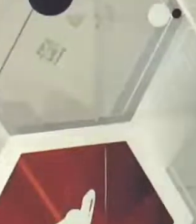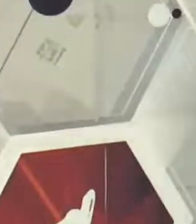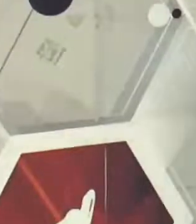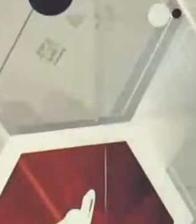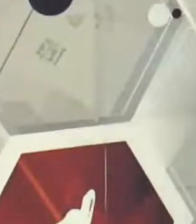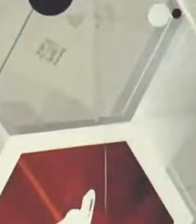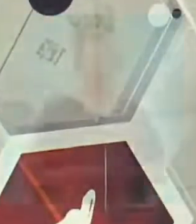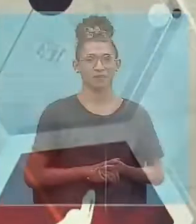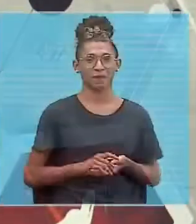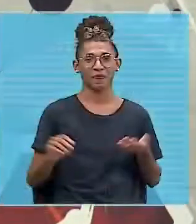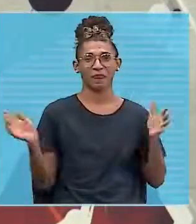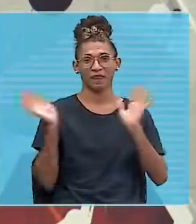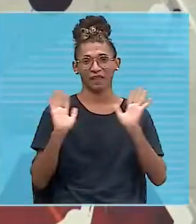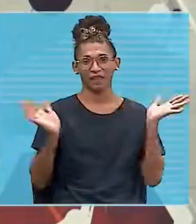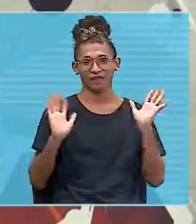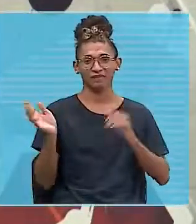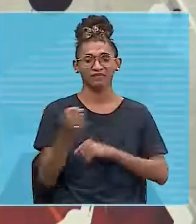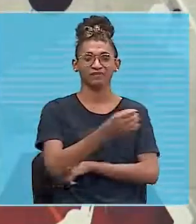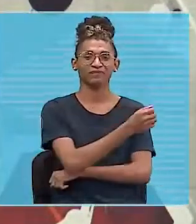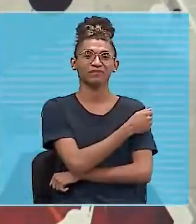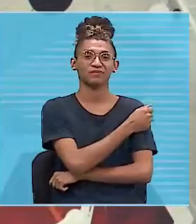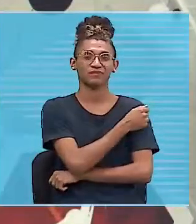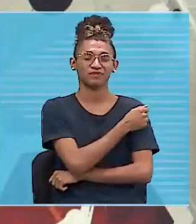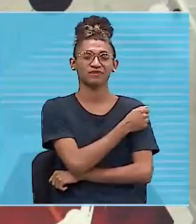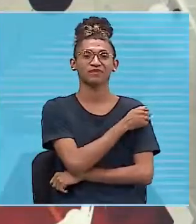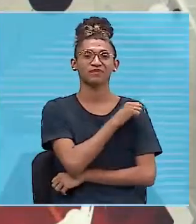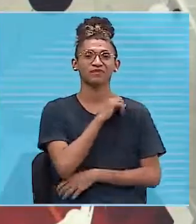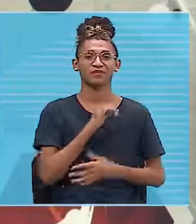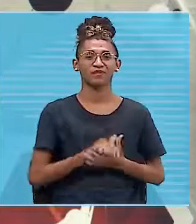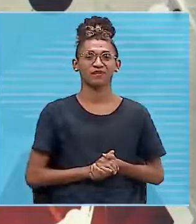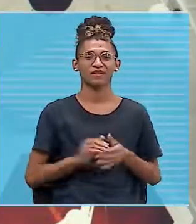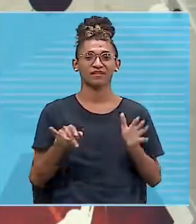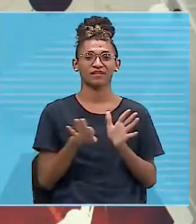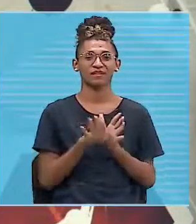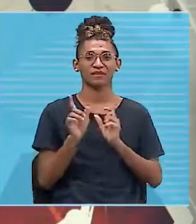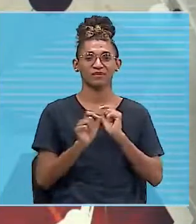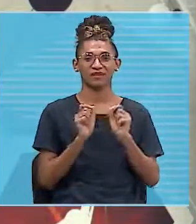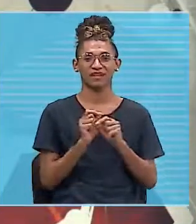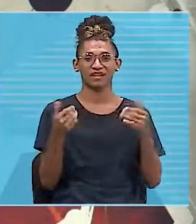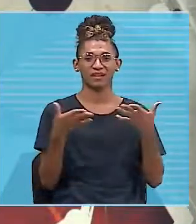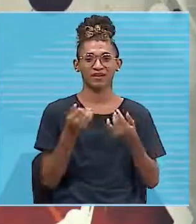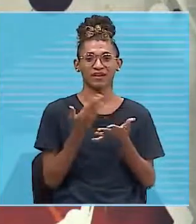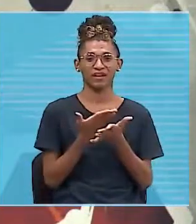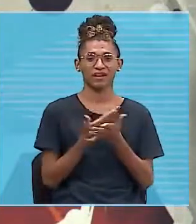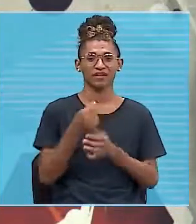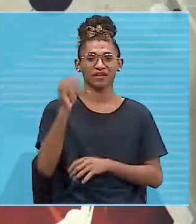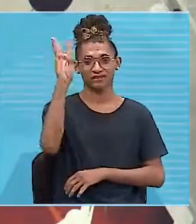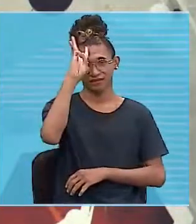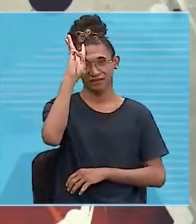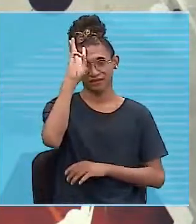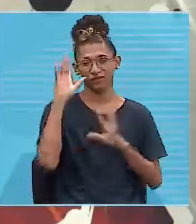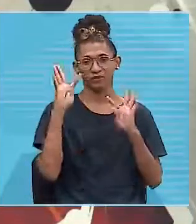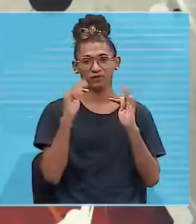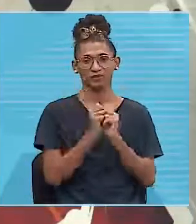Olá meus queridos alunos Olha aí chegou Nossa linda aula da terça-feira conectadíssimos